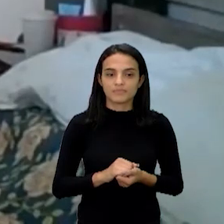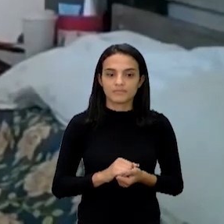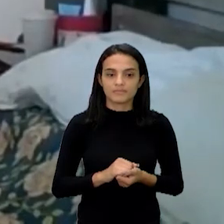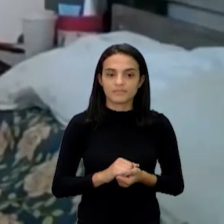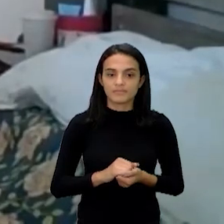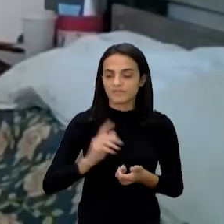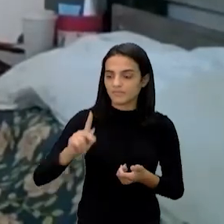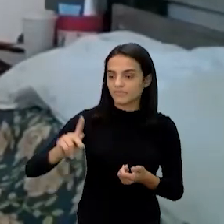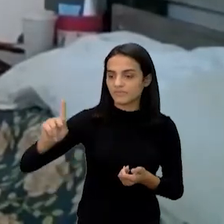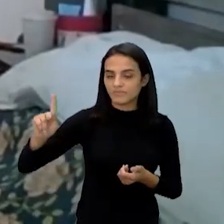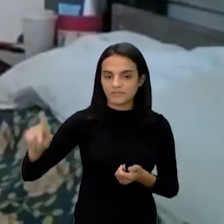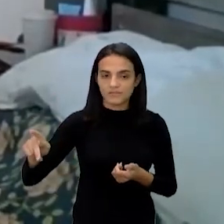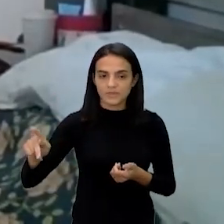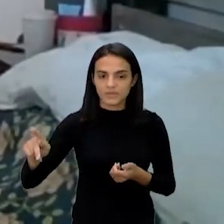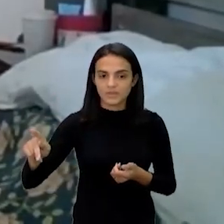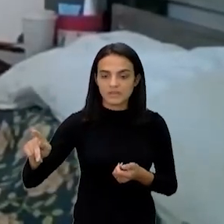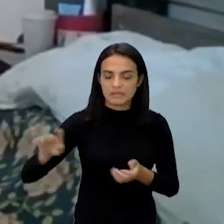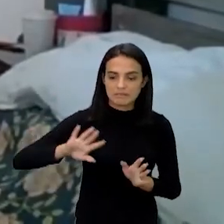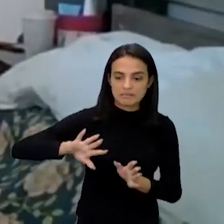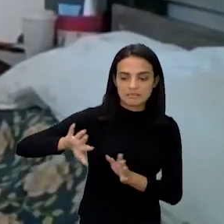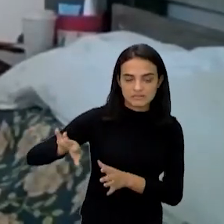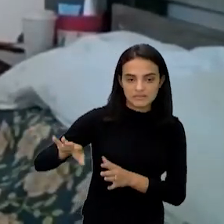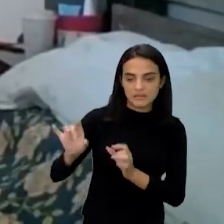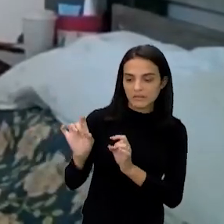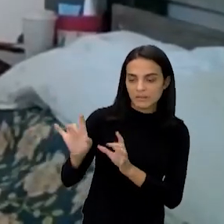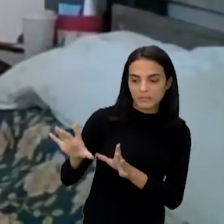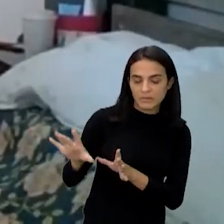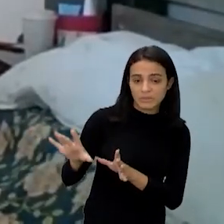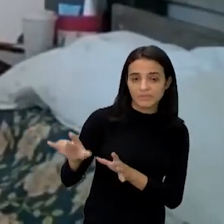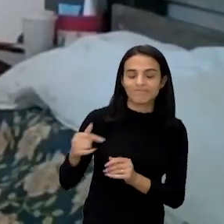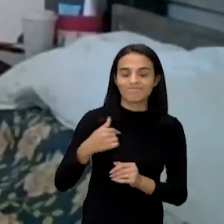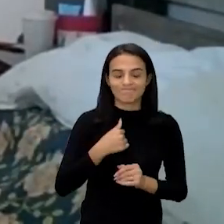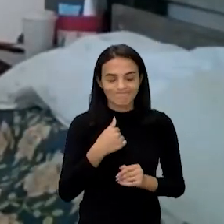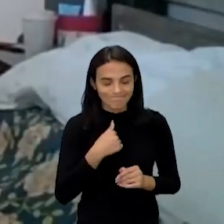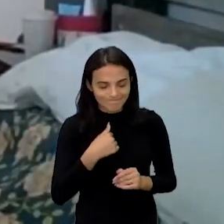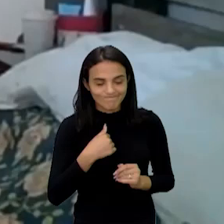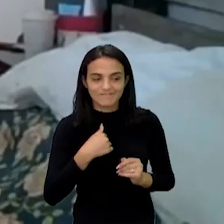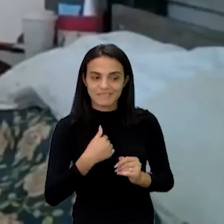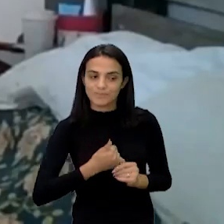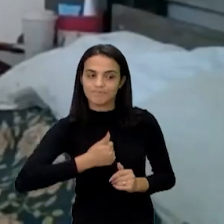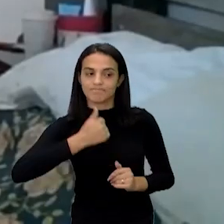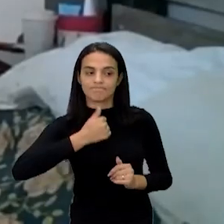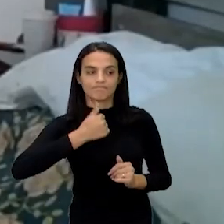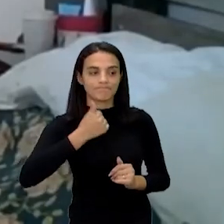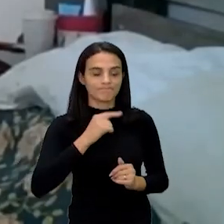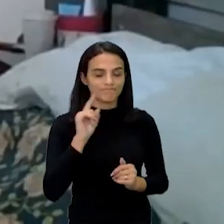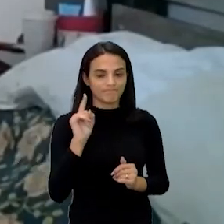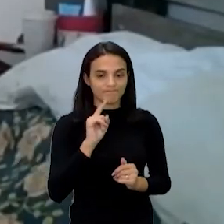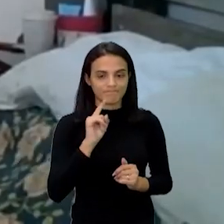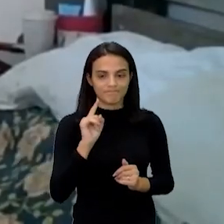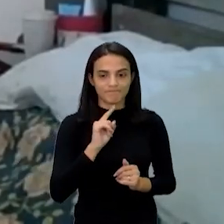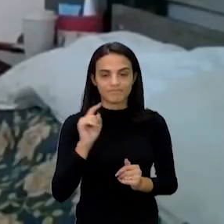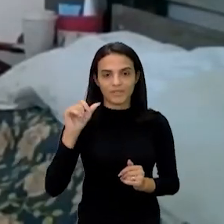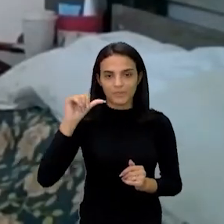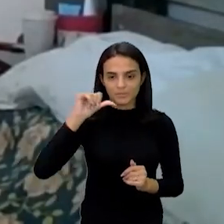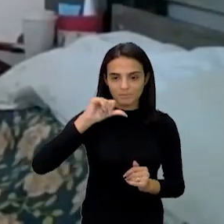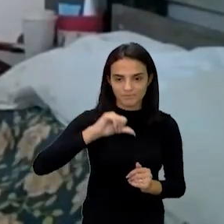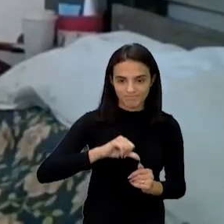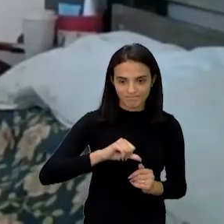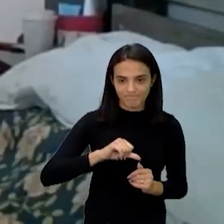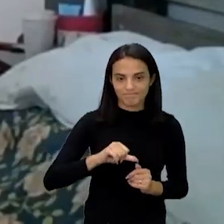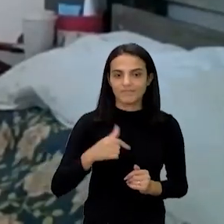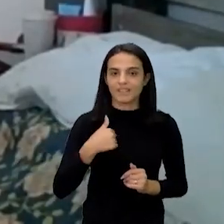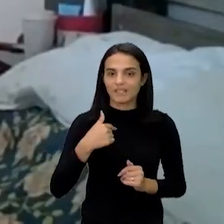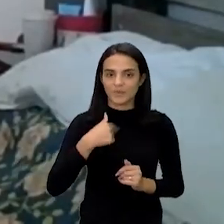quando a professora me deixou ali, aquilo significou muito para mim, né? Não foi positivo, e eu tive